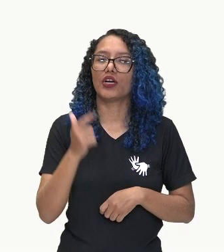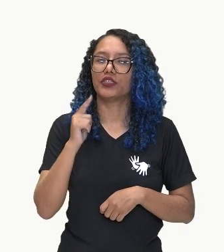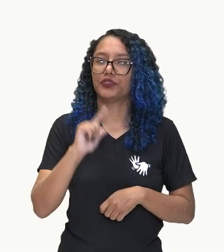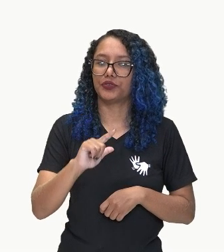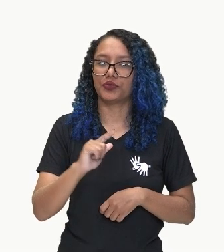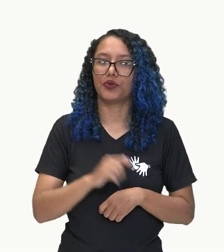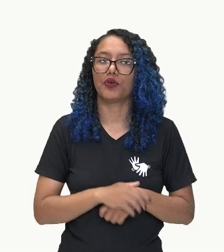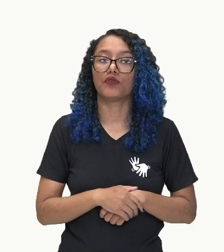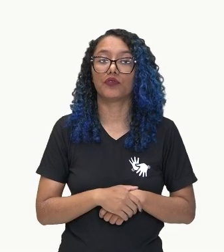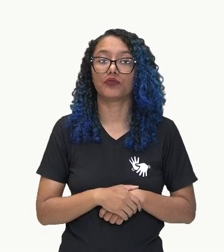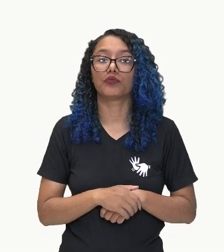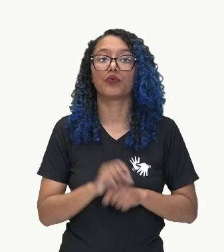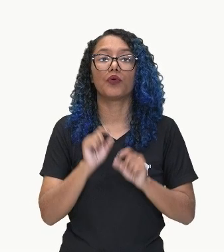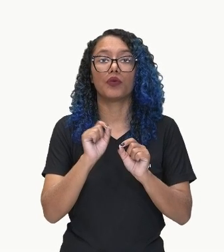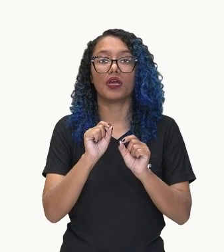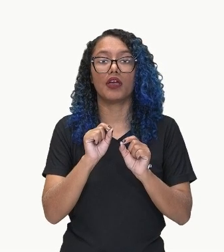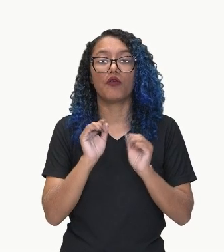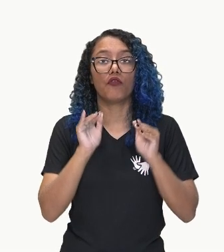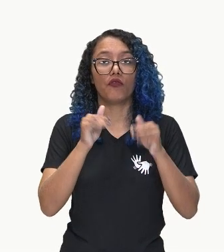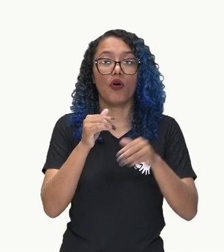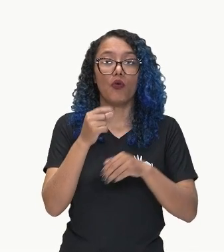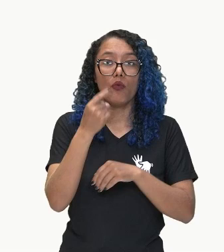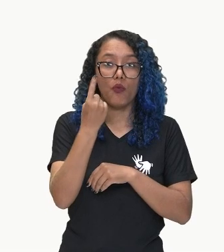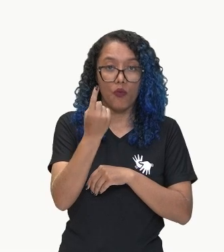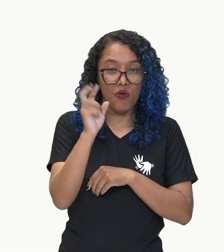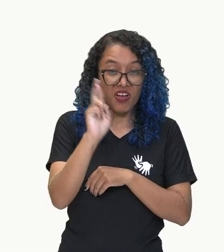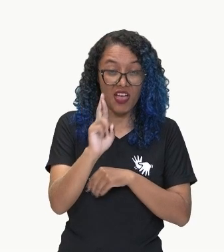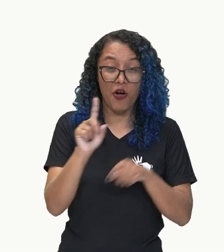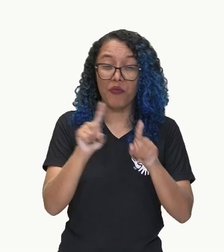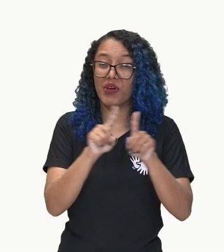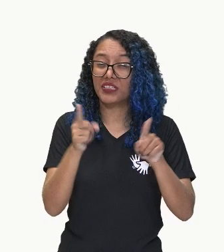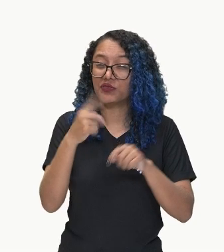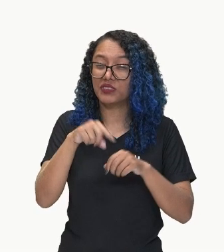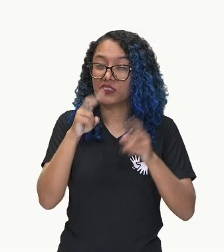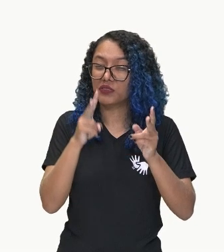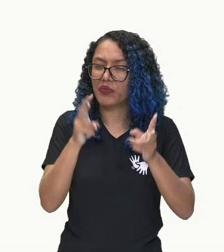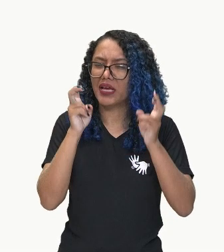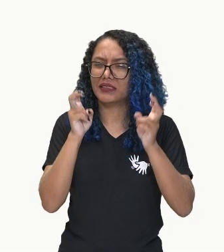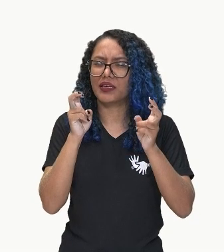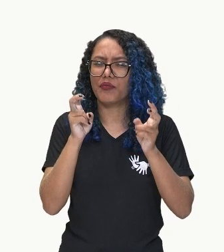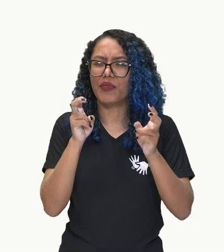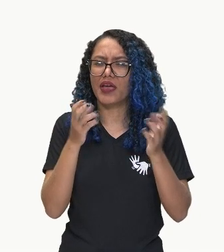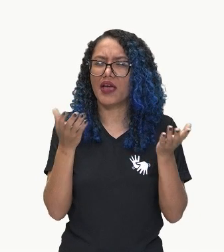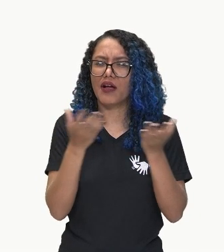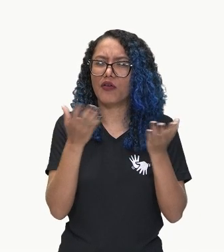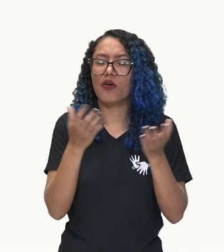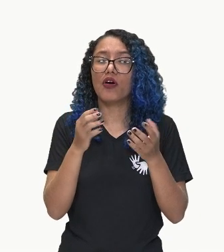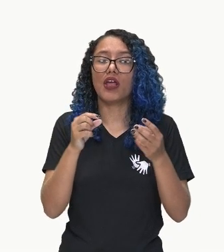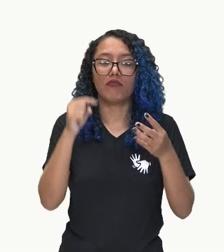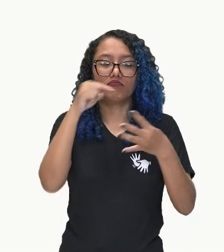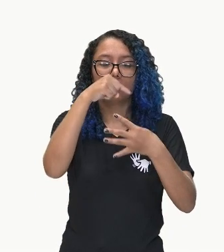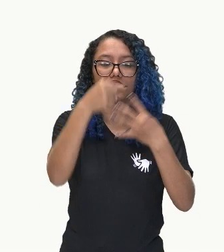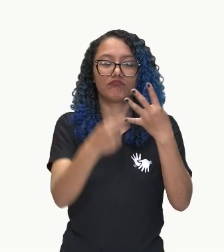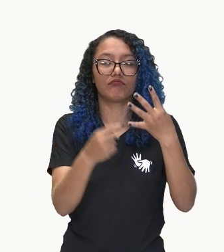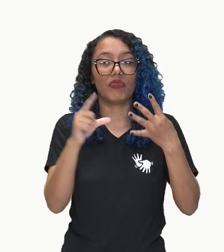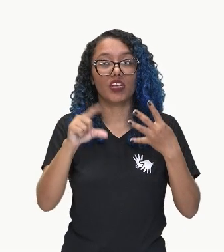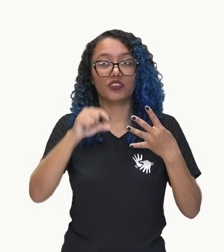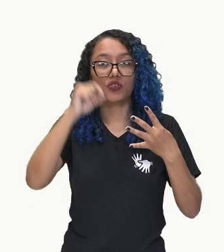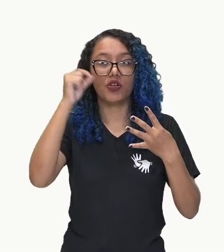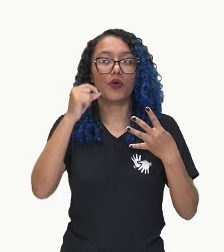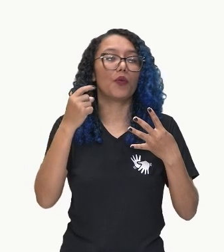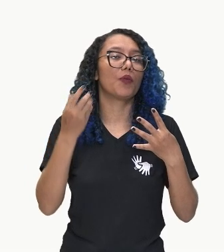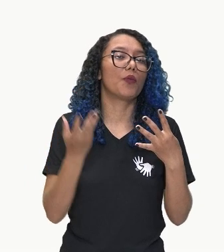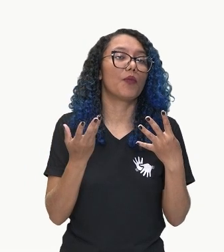aí R$1. Só que agora, se você perceber, nós pegamos 3 moedas de 25. Então,